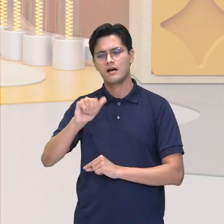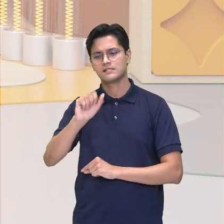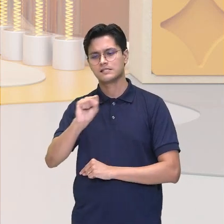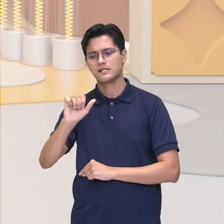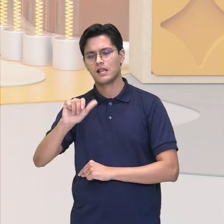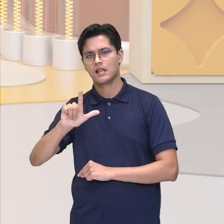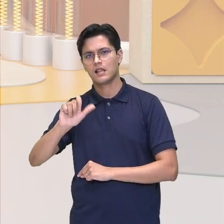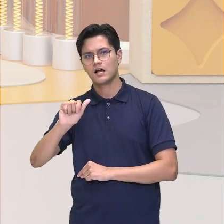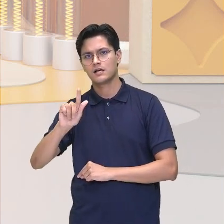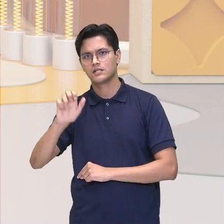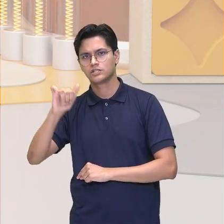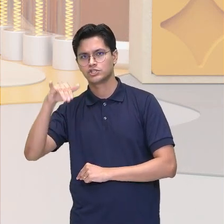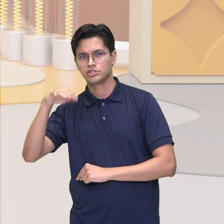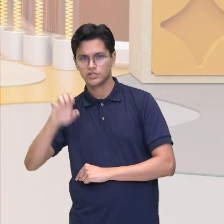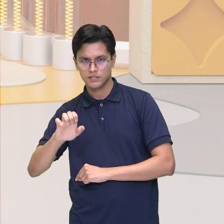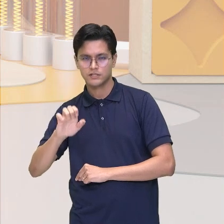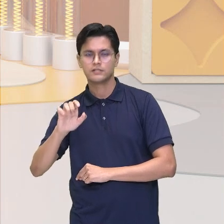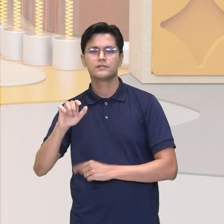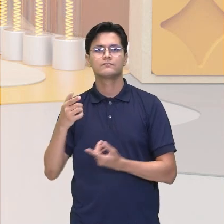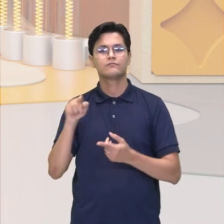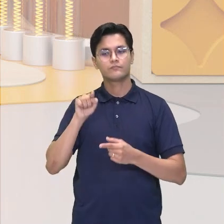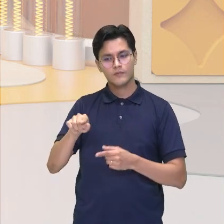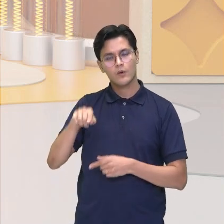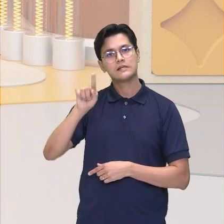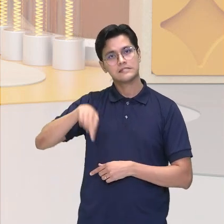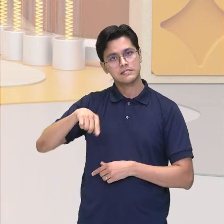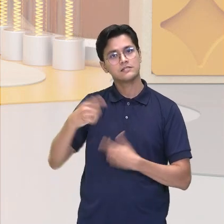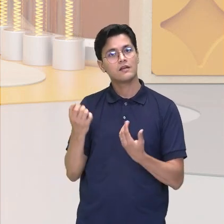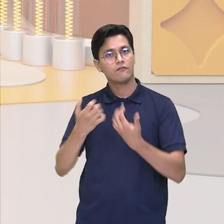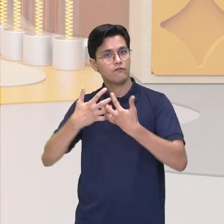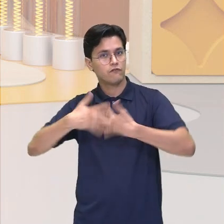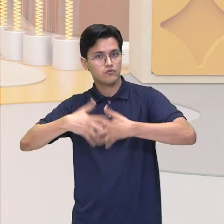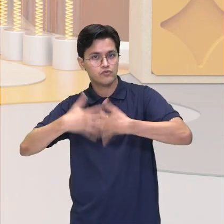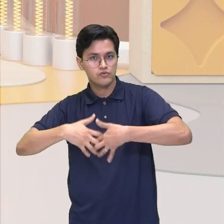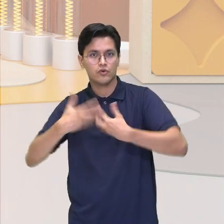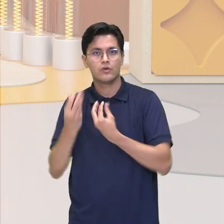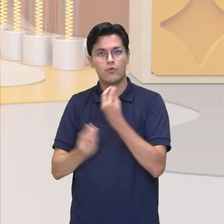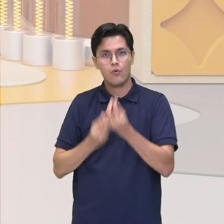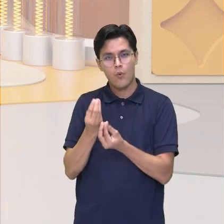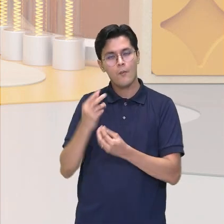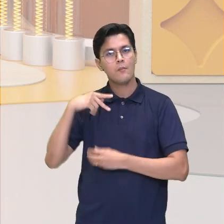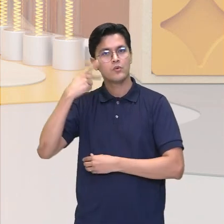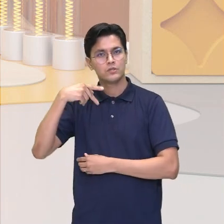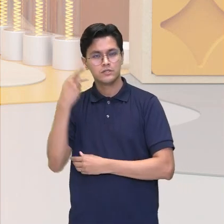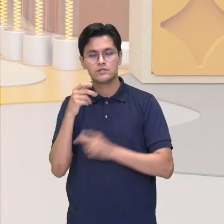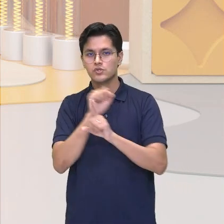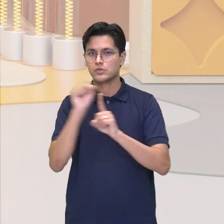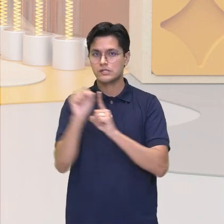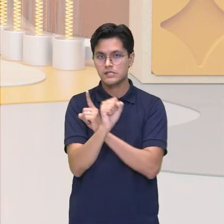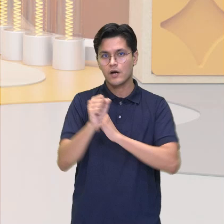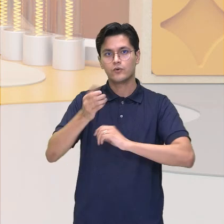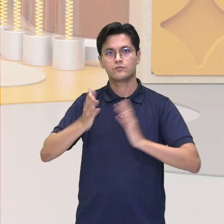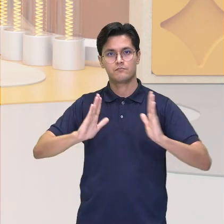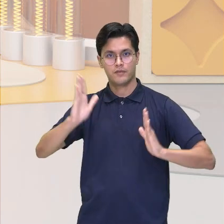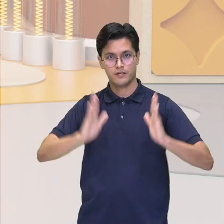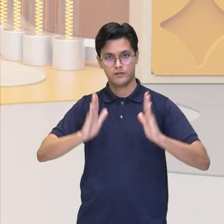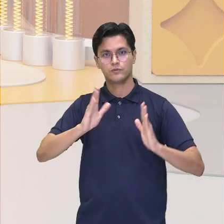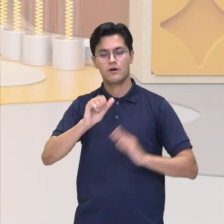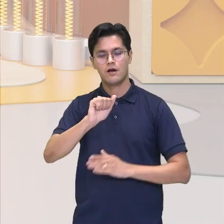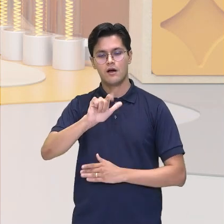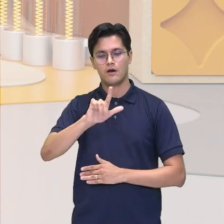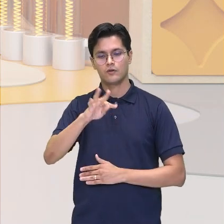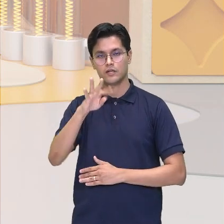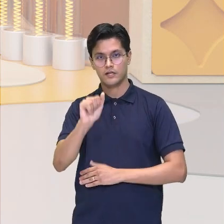a questão política e social durante a Alta Idade Média. A partir da